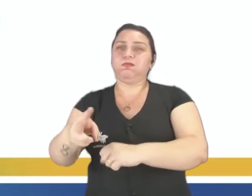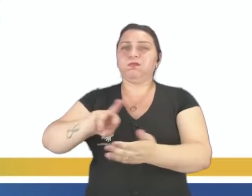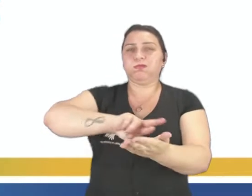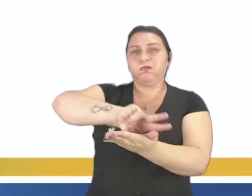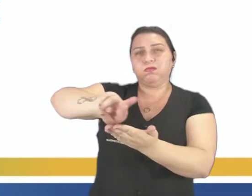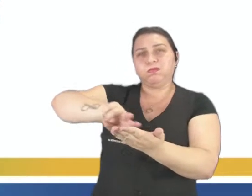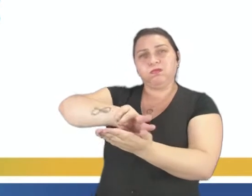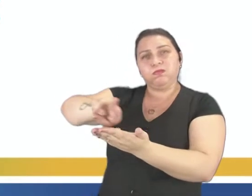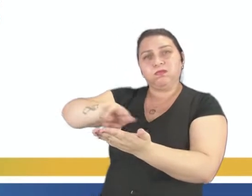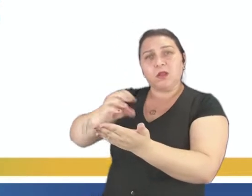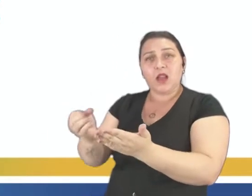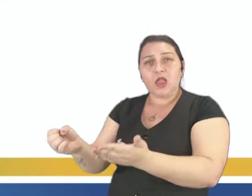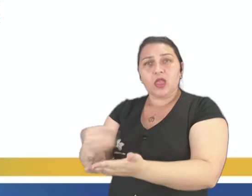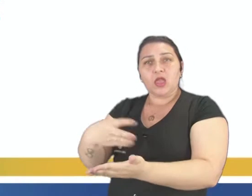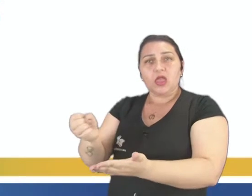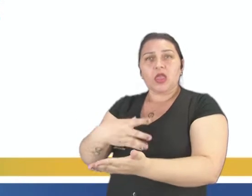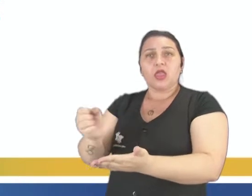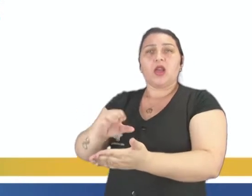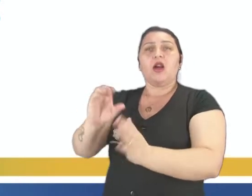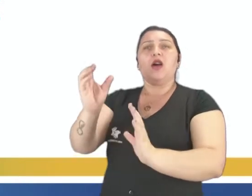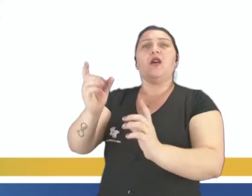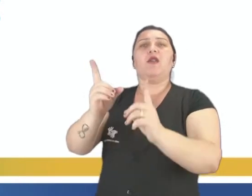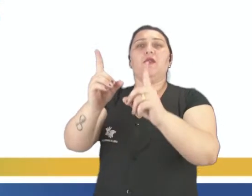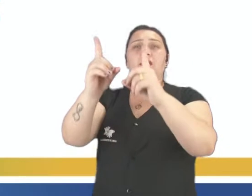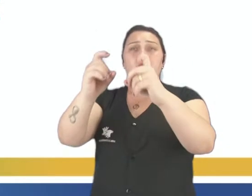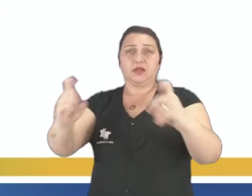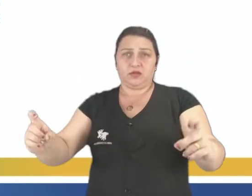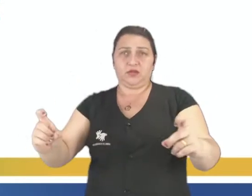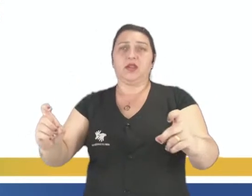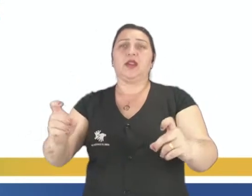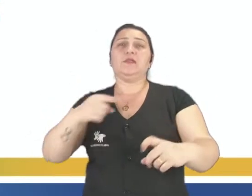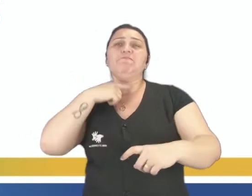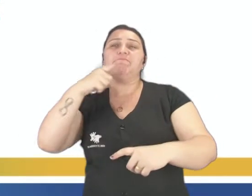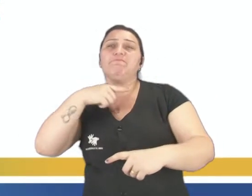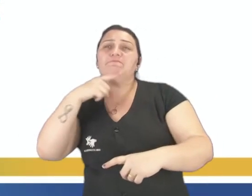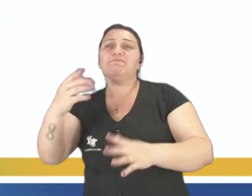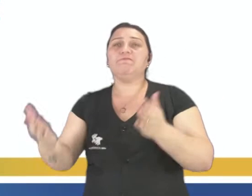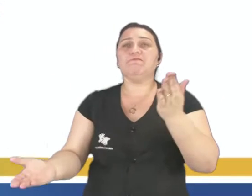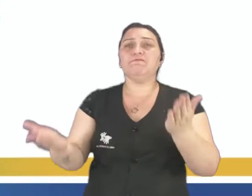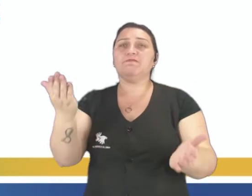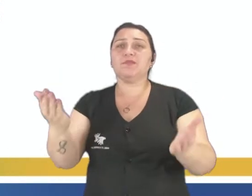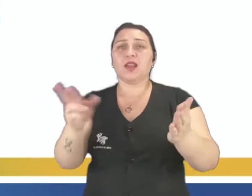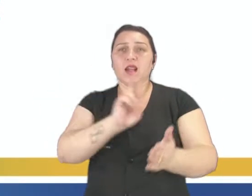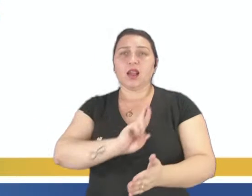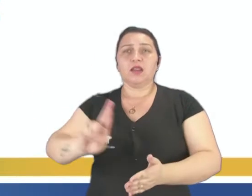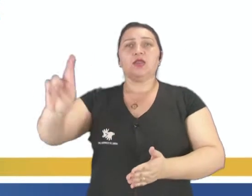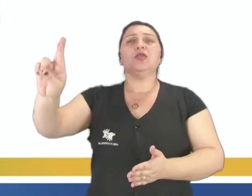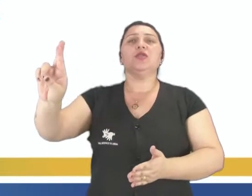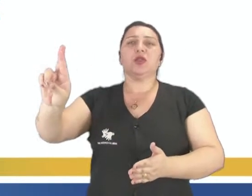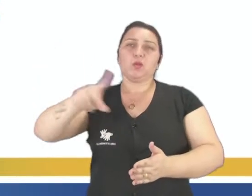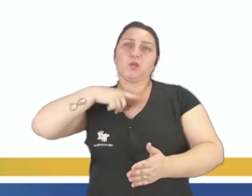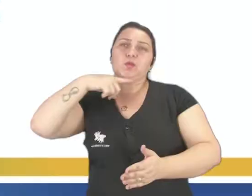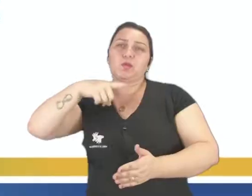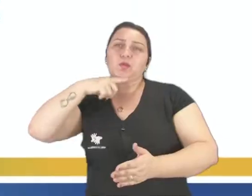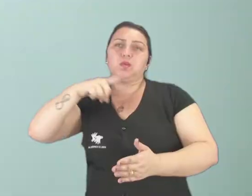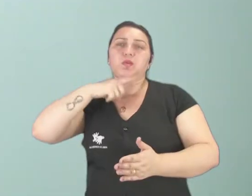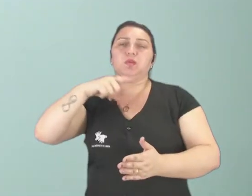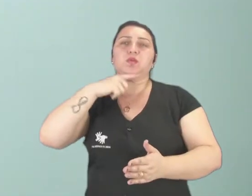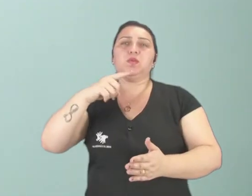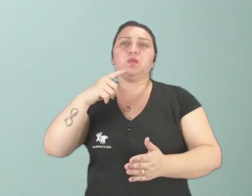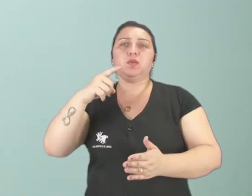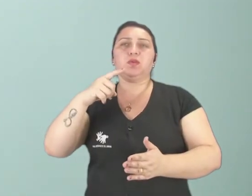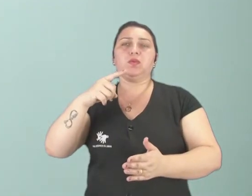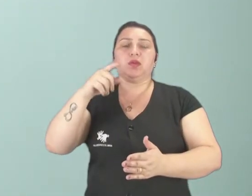diversas descobertas científicas incitaram muitas dúvidas, sobretudo no campo religioso. Então essas descobertas que o